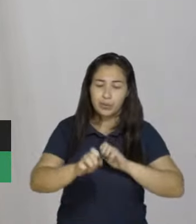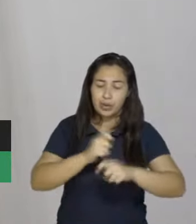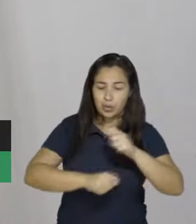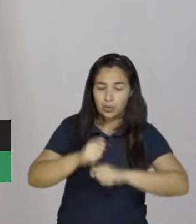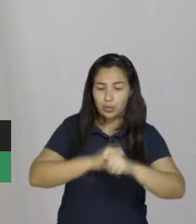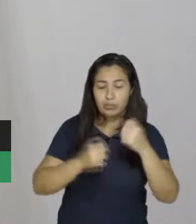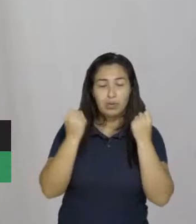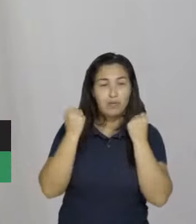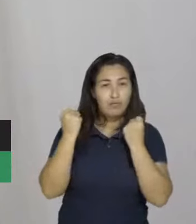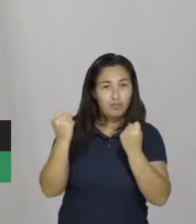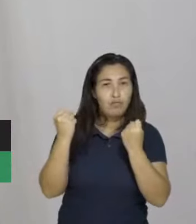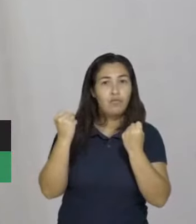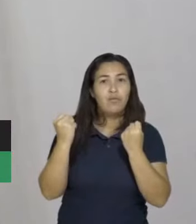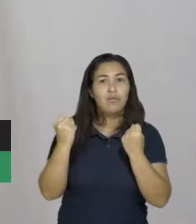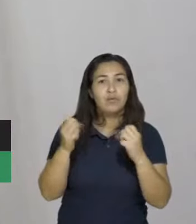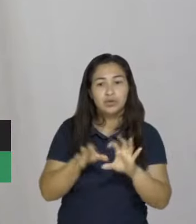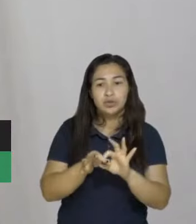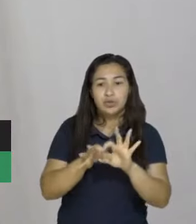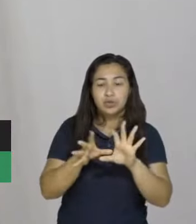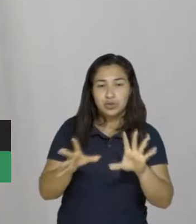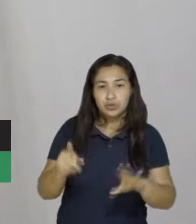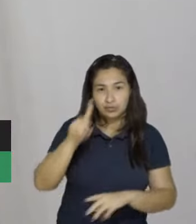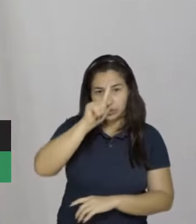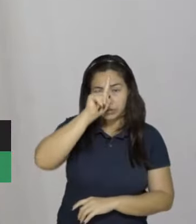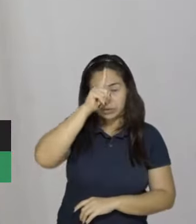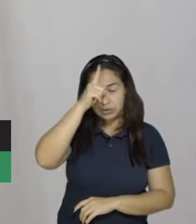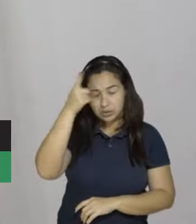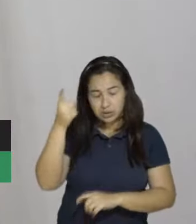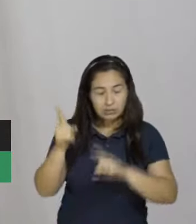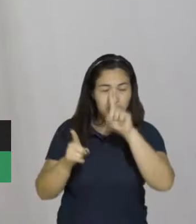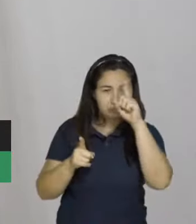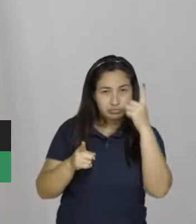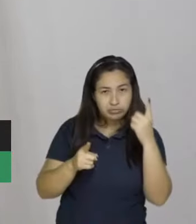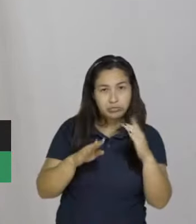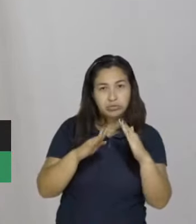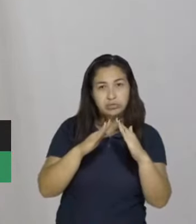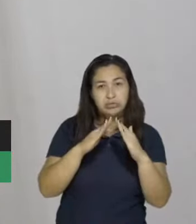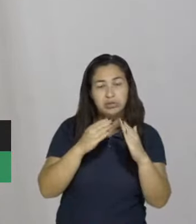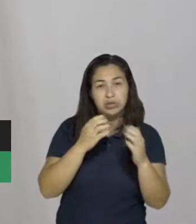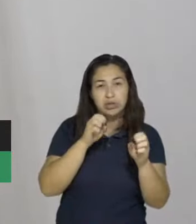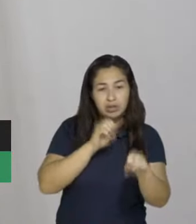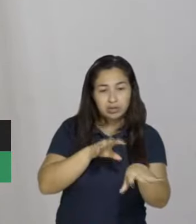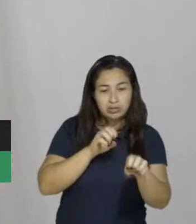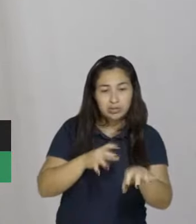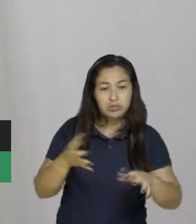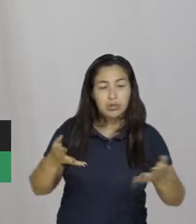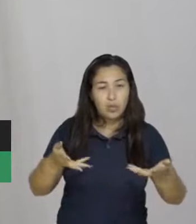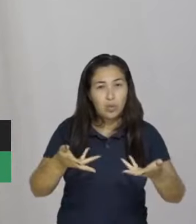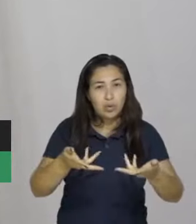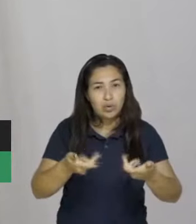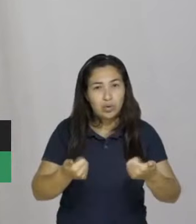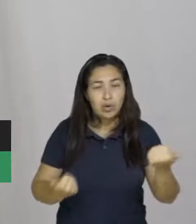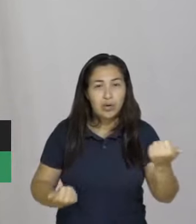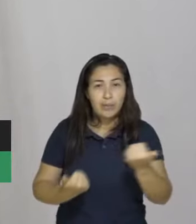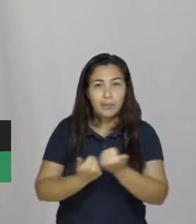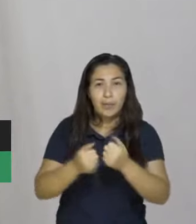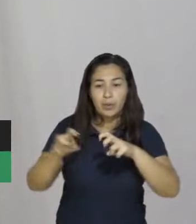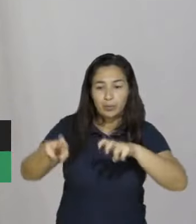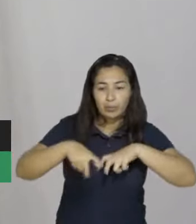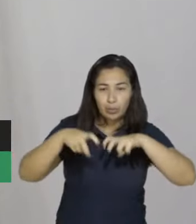a livre iniciativa, a inovação, a educação de qualidade e o apoio à agricultura